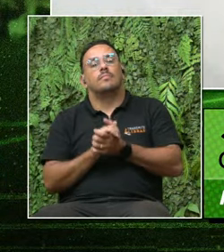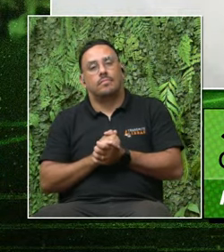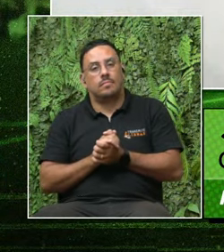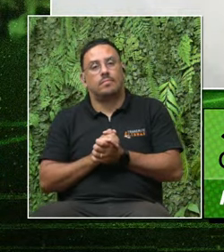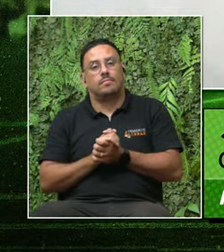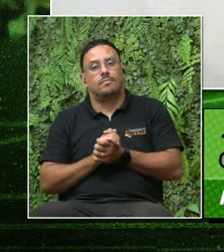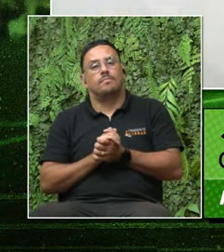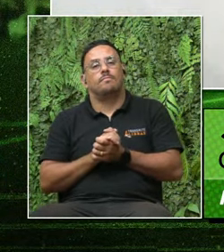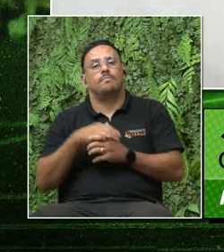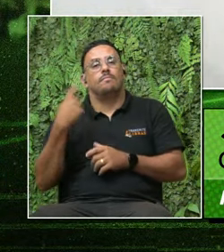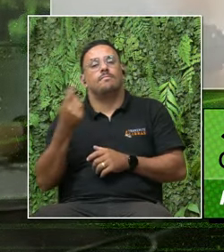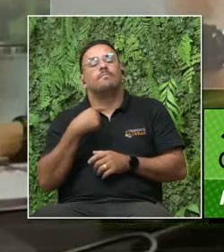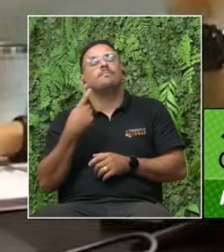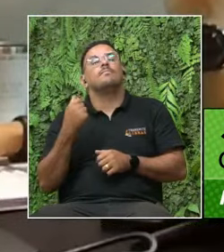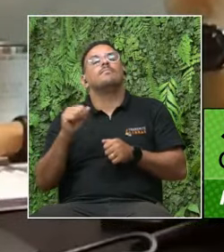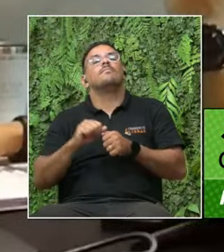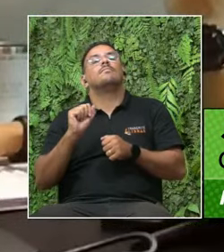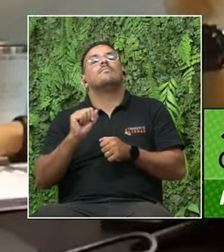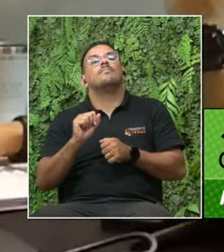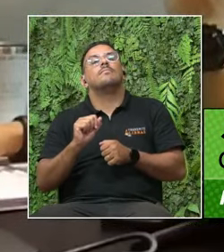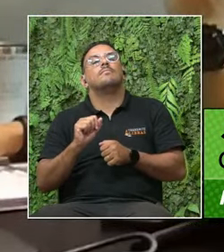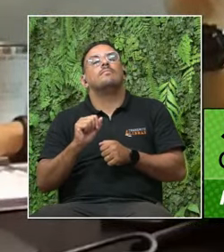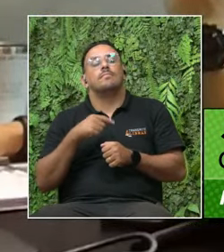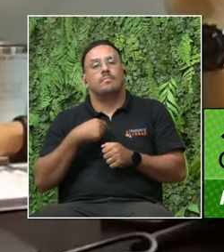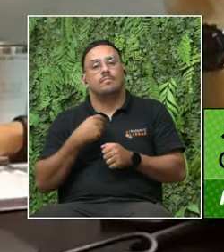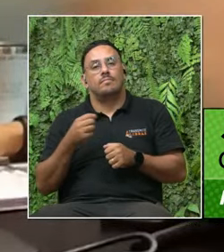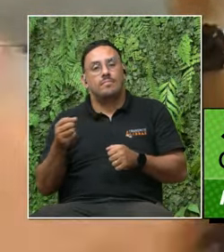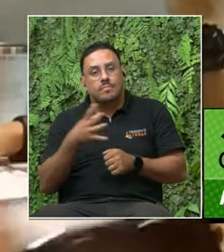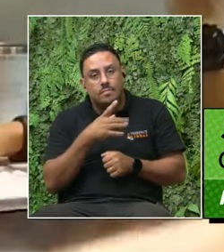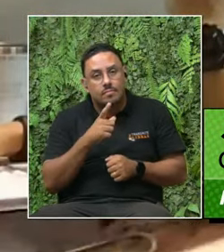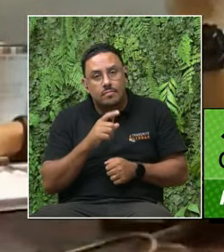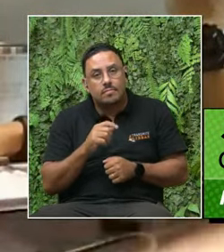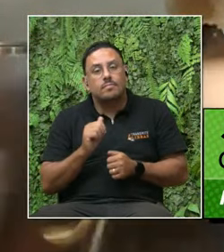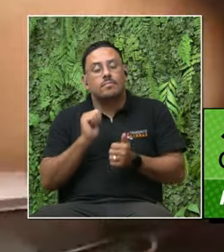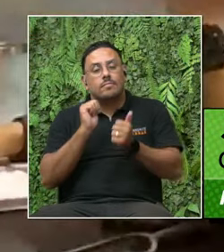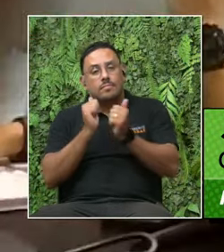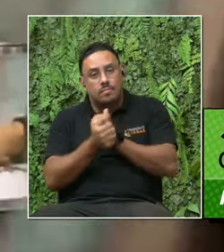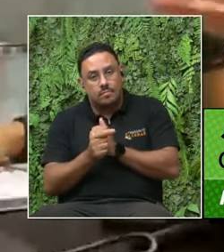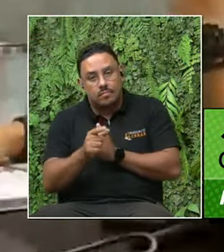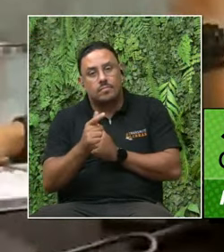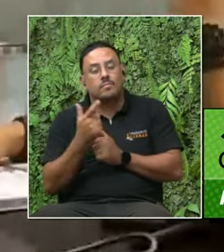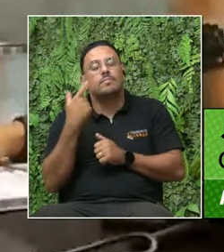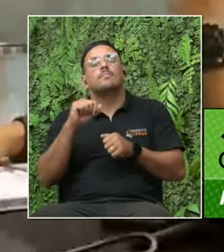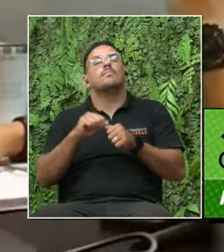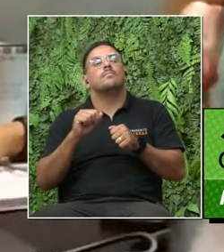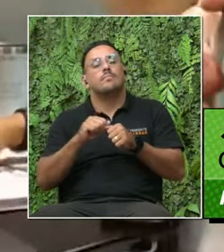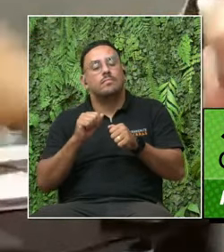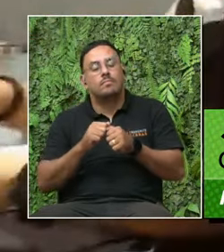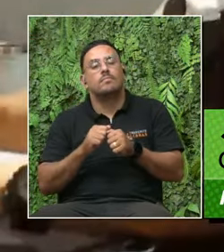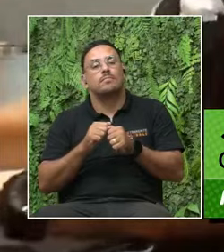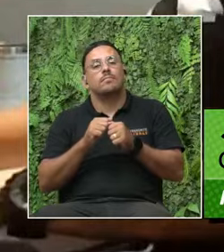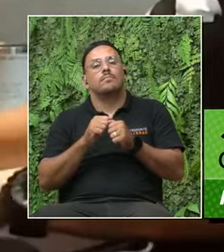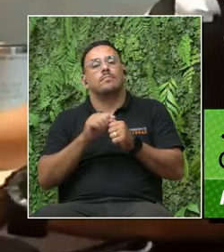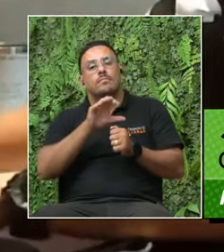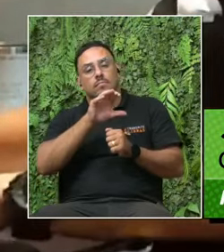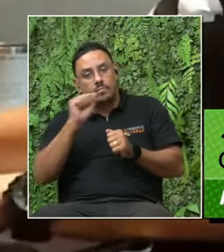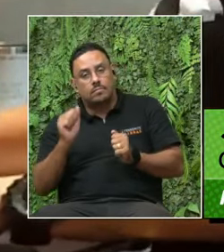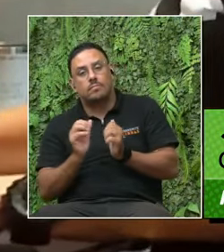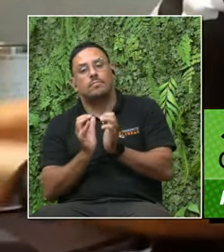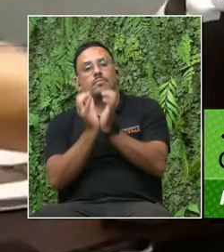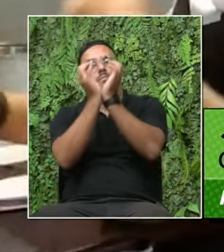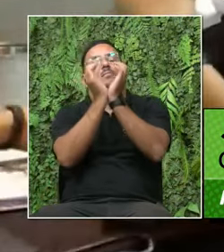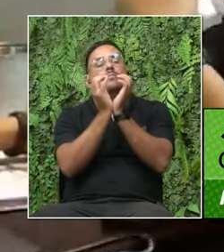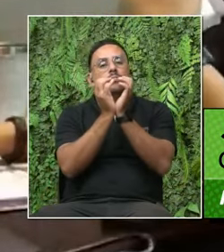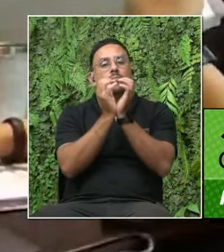gente a gente que eu quero dizer né Tá tão recente mas o atleta ele é movido por isso por títulos conquistas e esse grupo